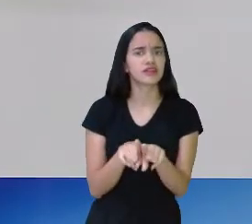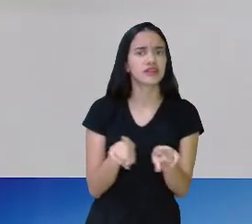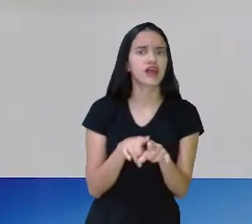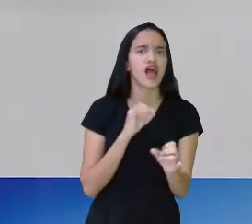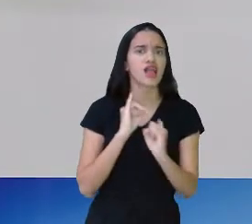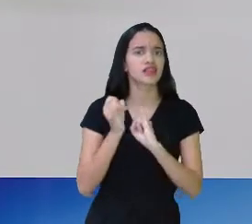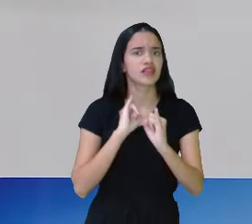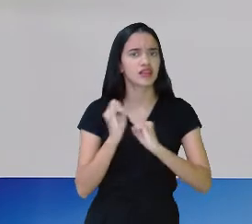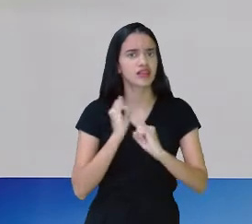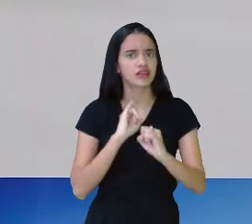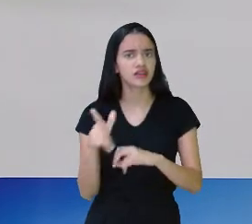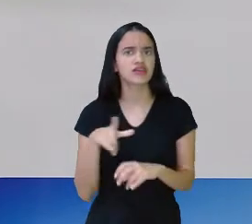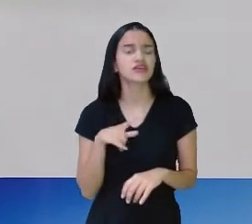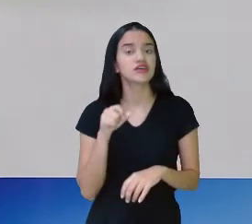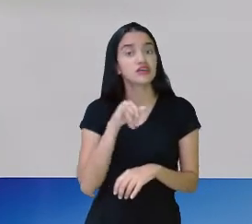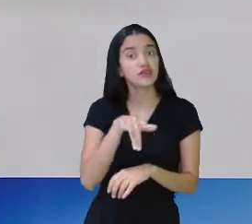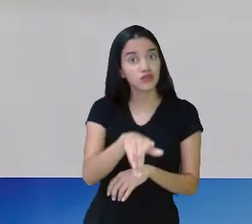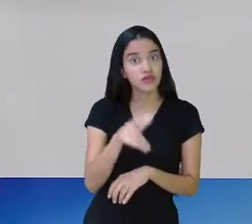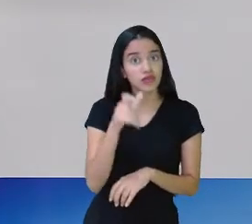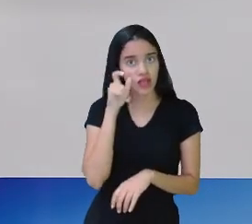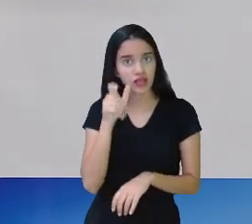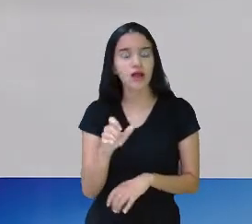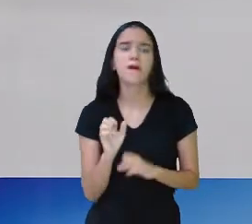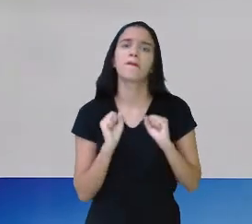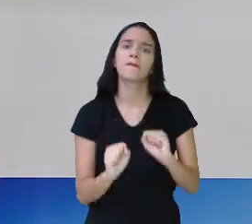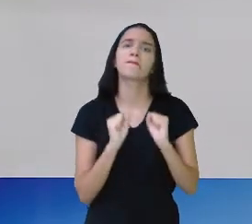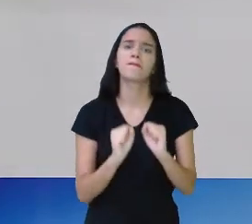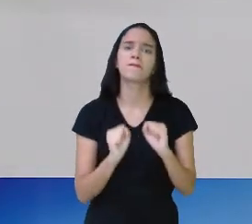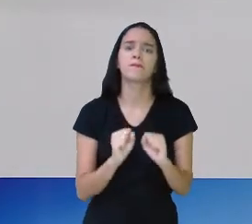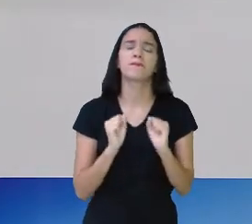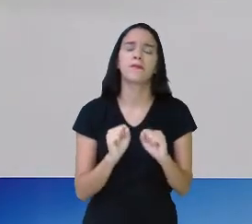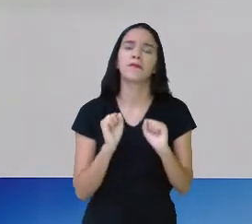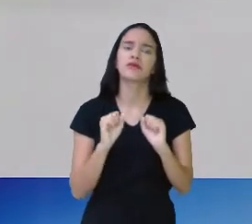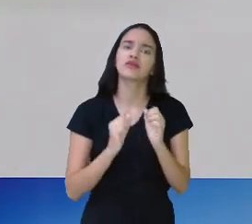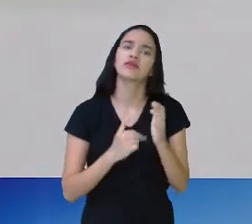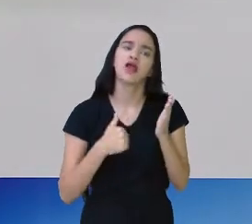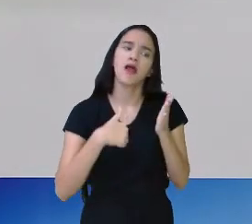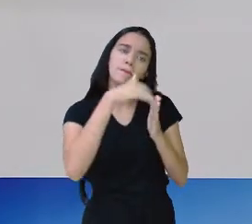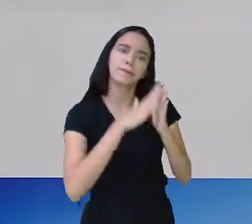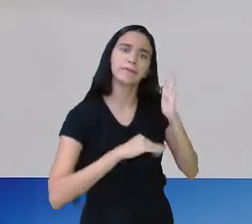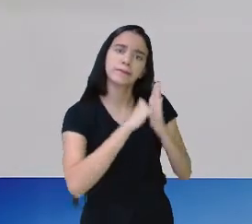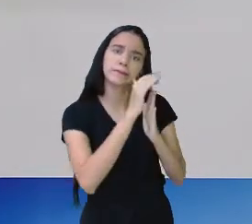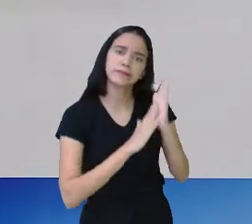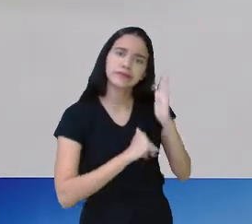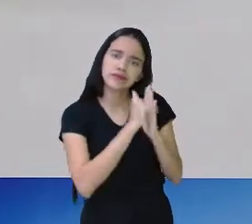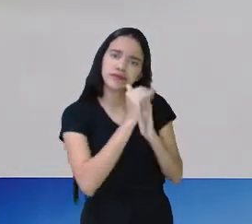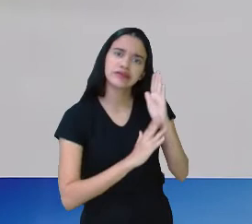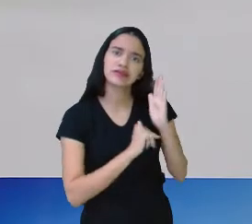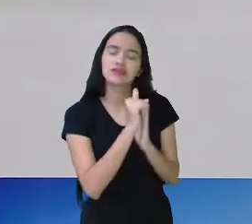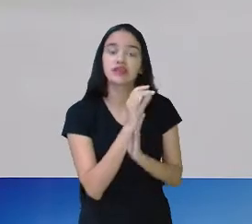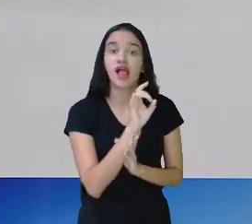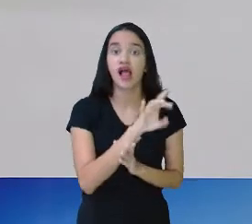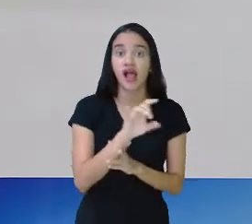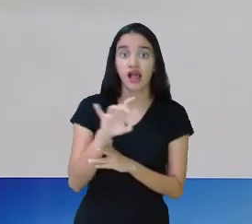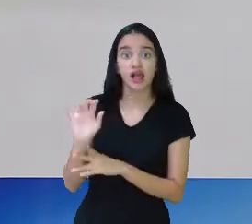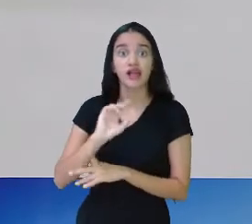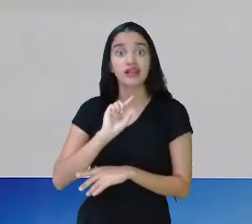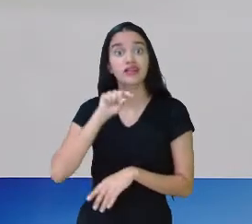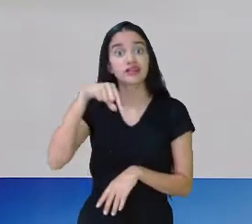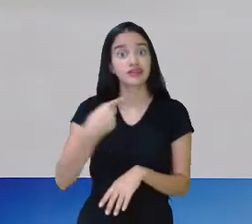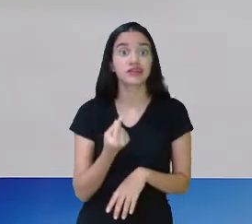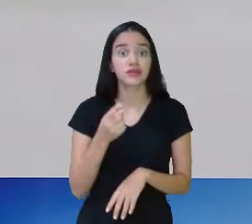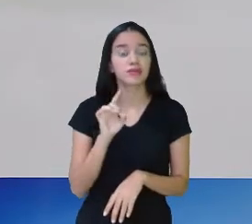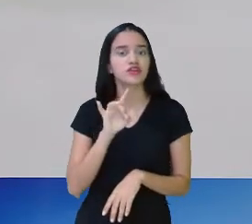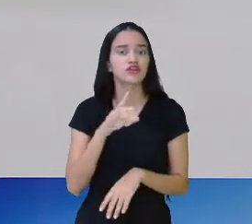alguns moldes, se vocês se interessarem, vocês podem pegar os moldes, pinta direitinho cada peça e depois é